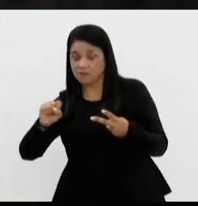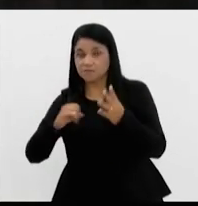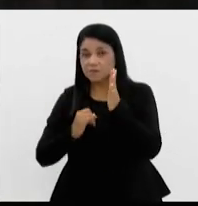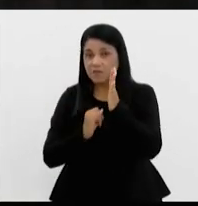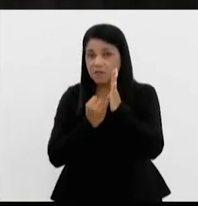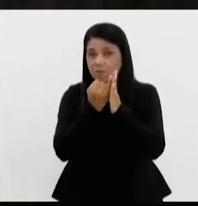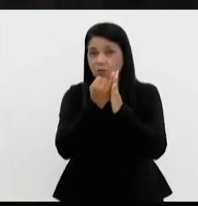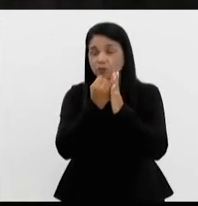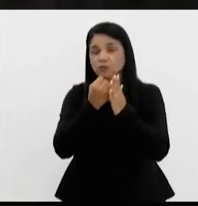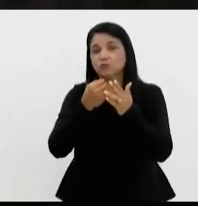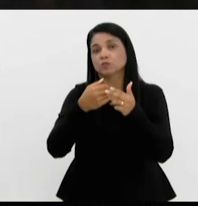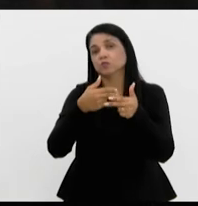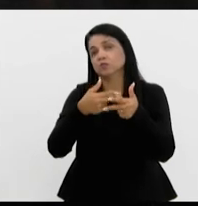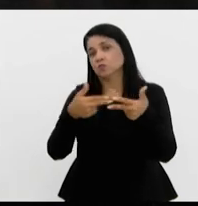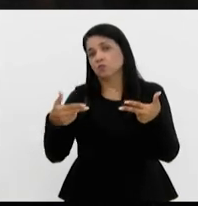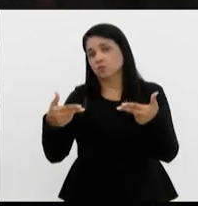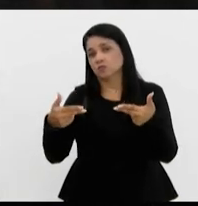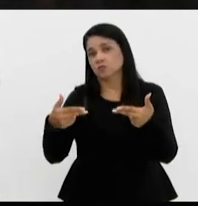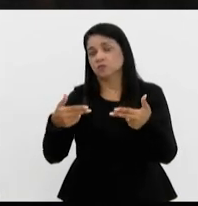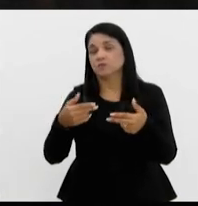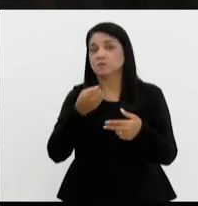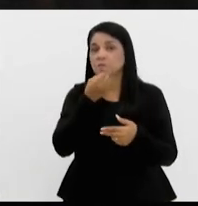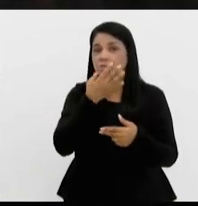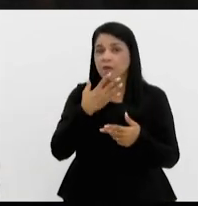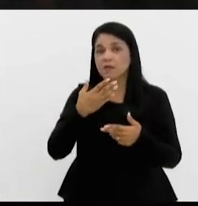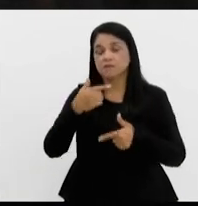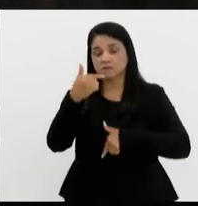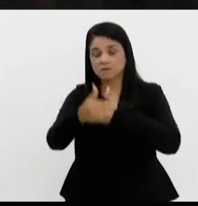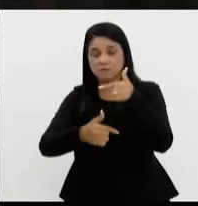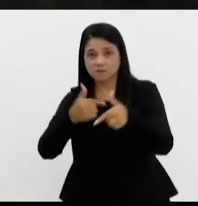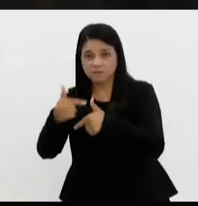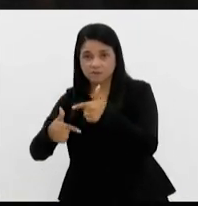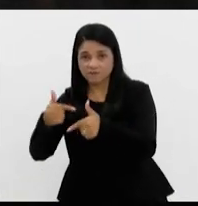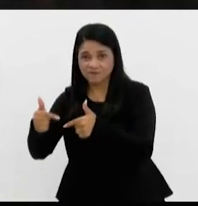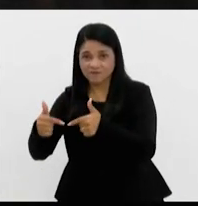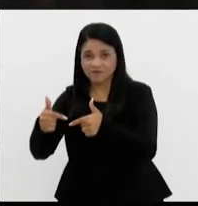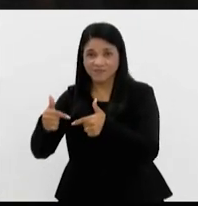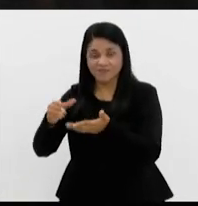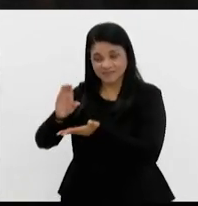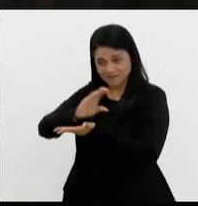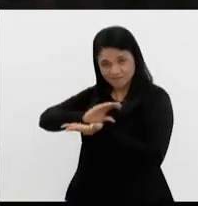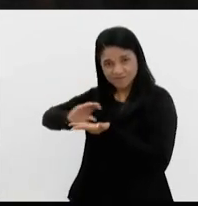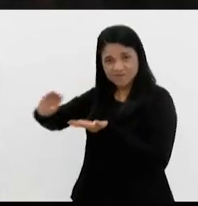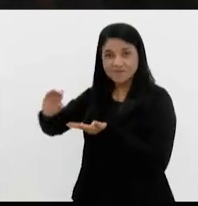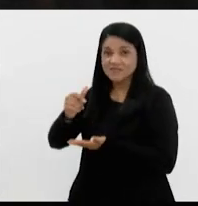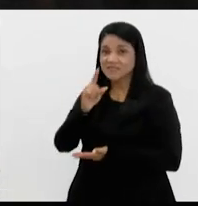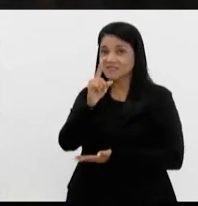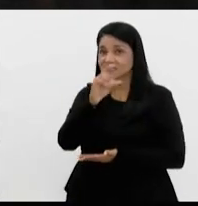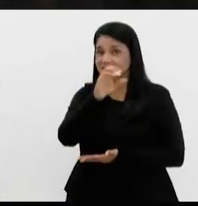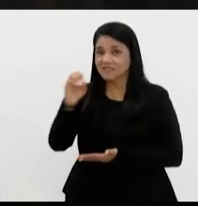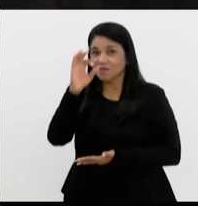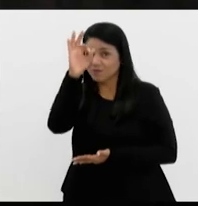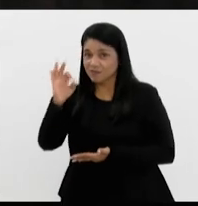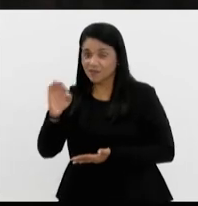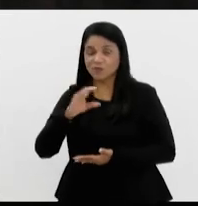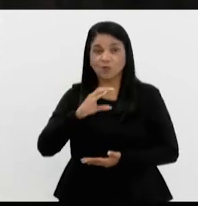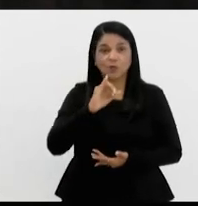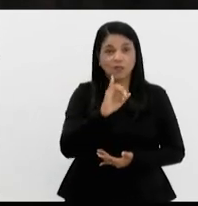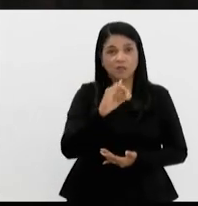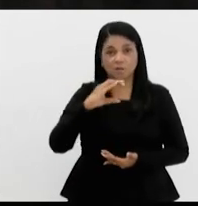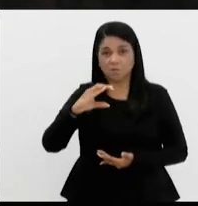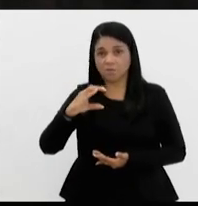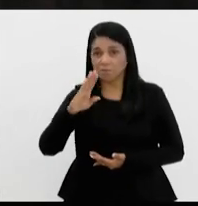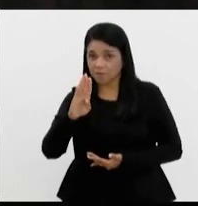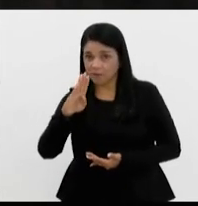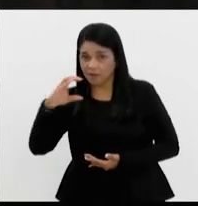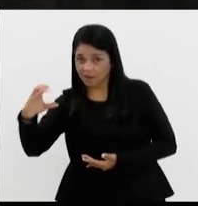Bens e Serviços. A contribuição de bens e serviços é da União, 100%. O IBS, que é o